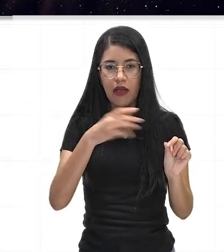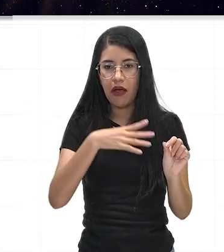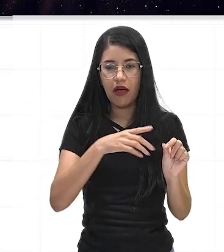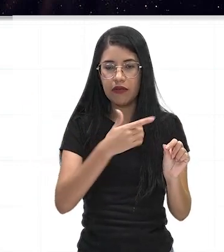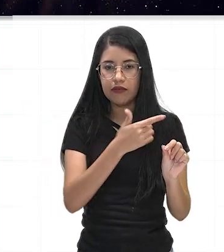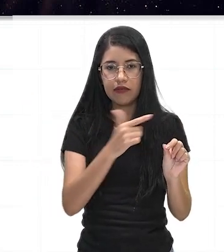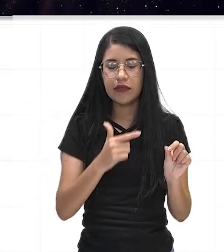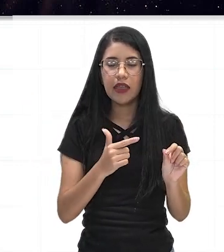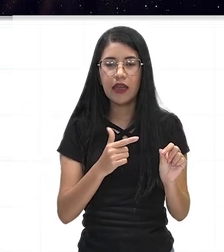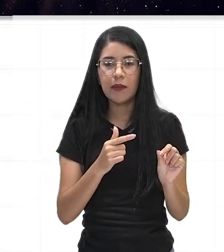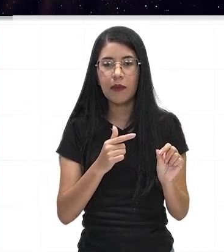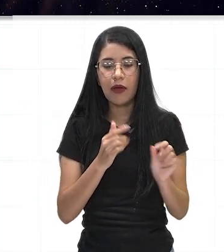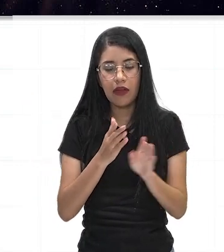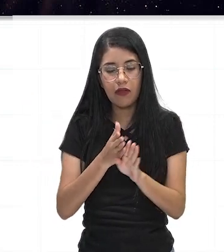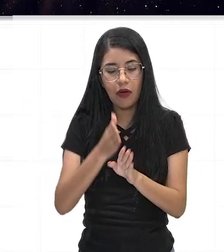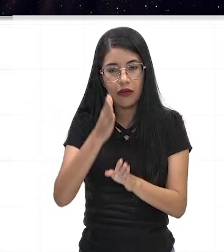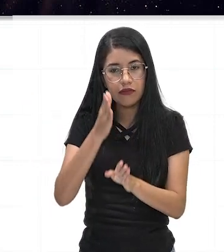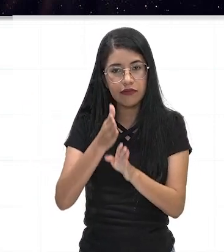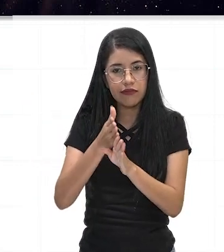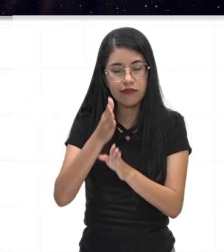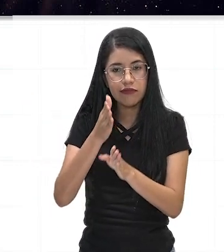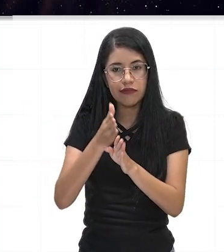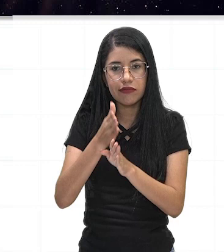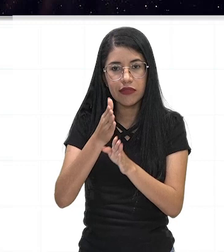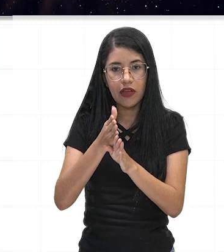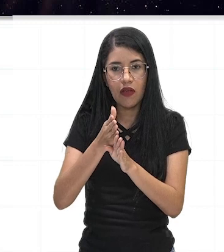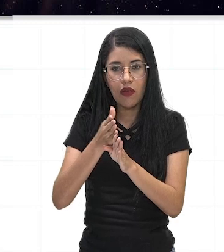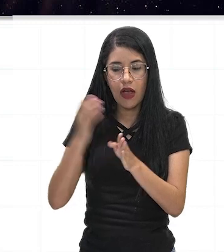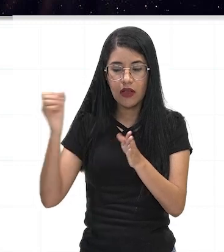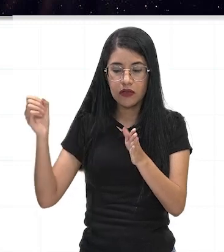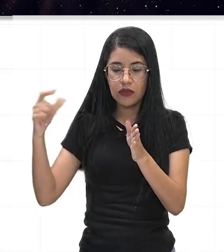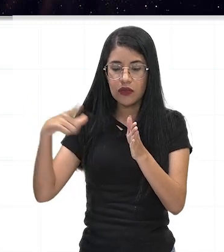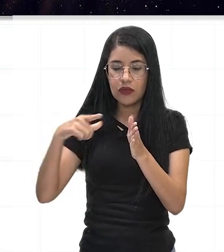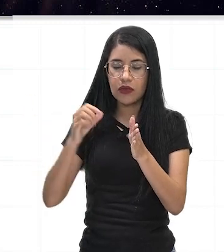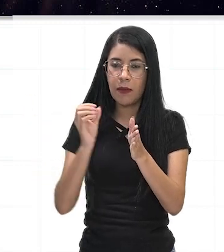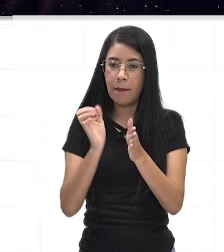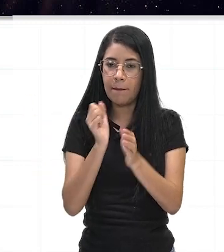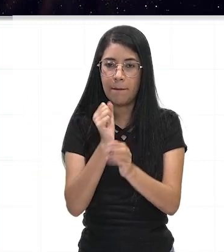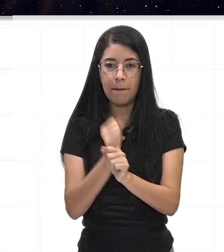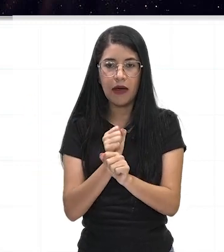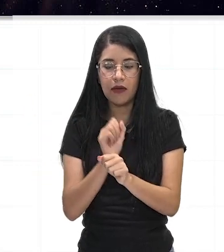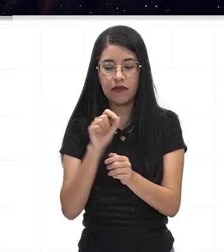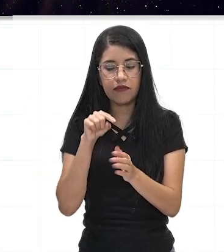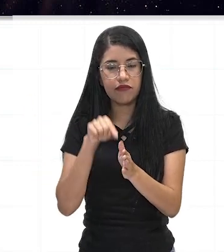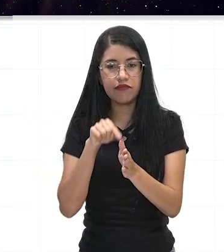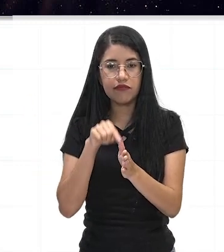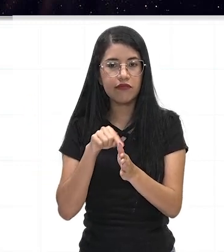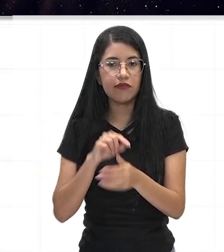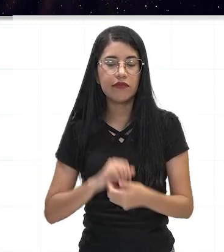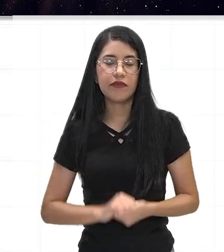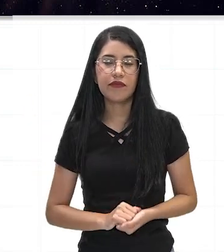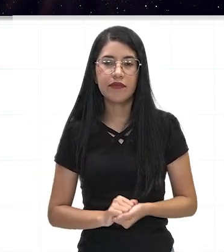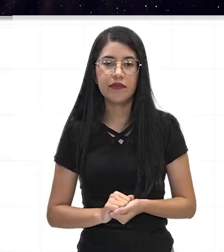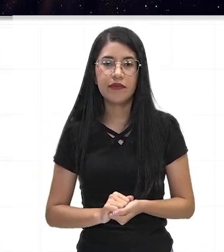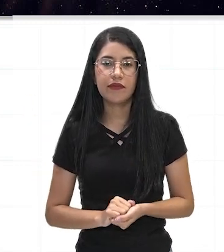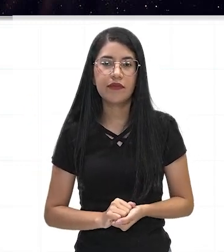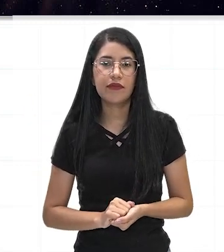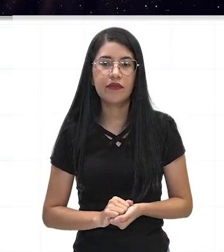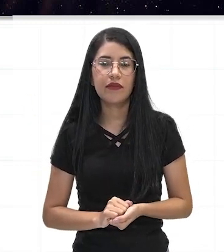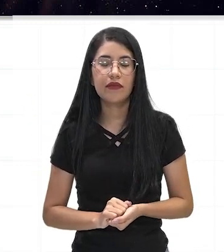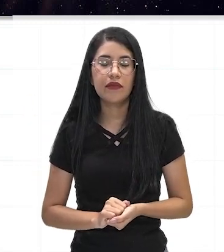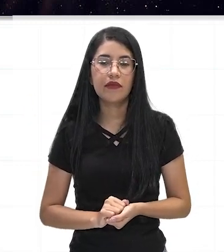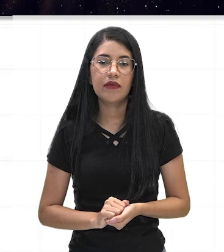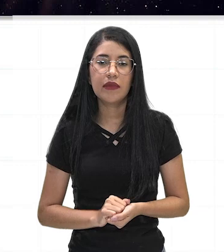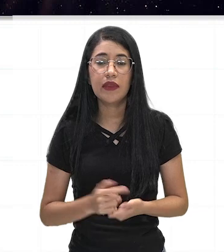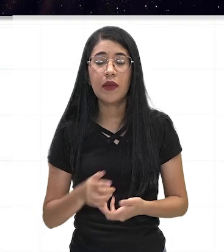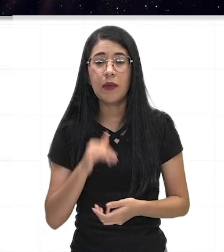meio ali, ó, fez essa sombra, ela empatou, né, como a gente fala. Então, ela bloqueou a luz solar de chegar lá na Lua. Então, nesse